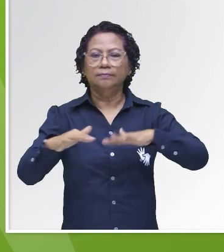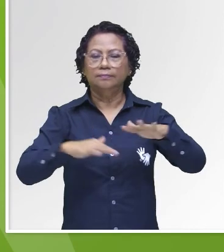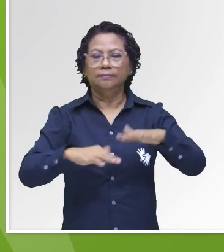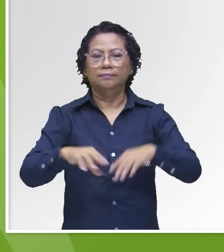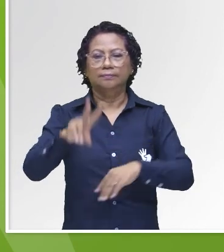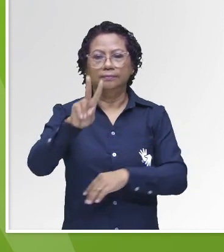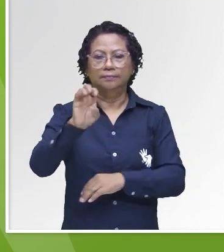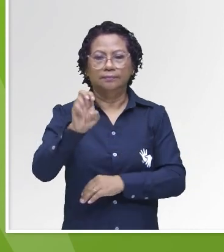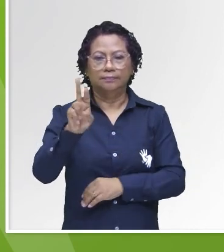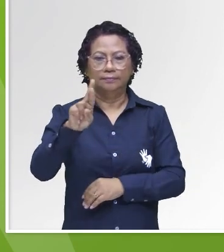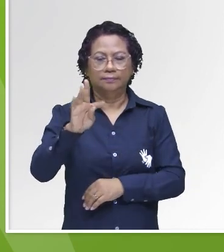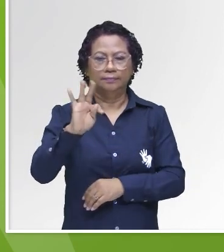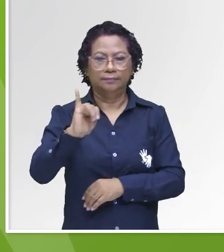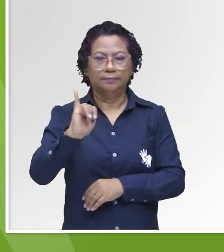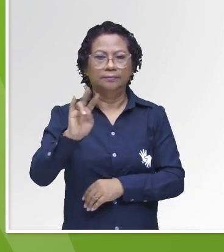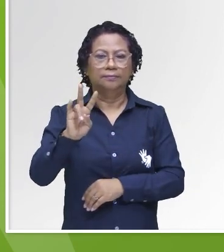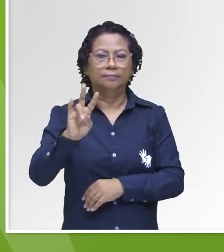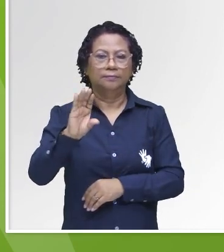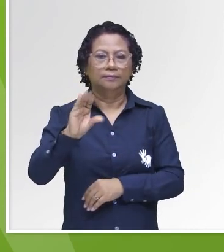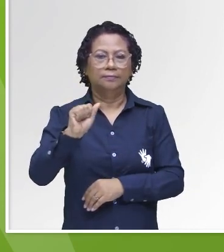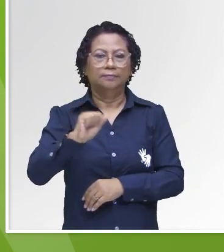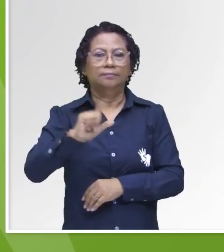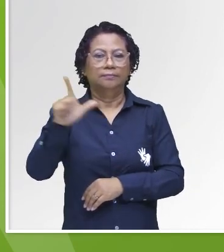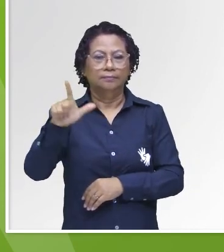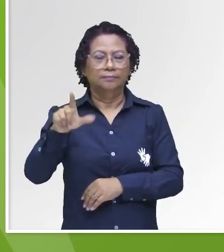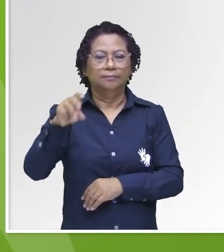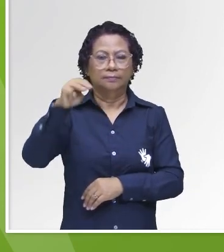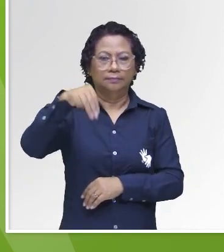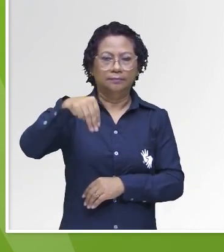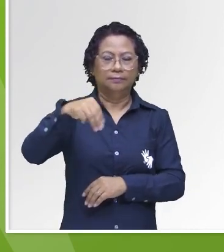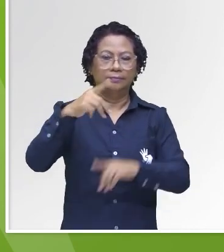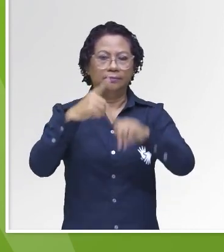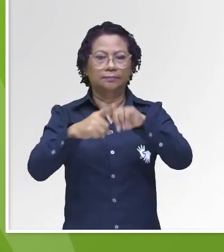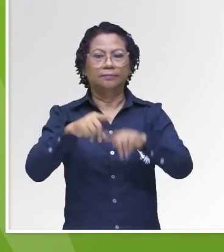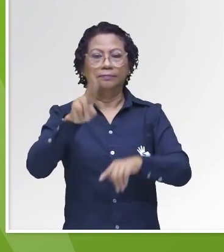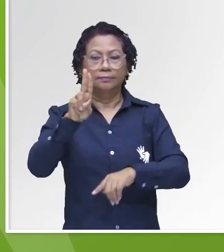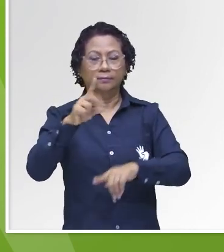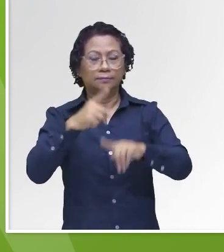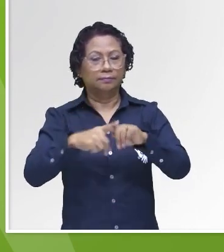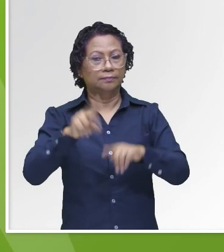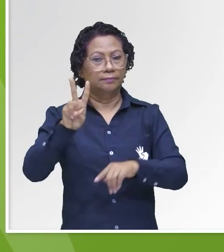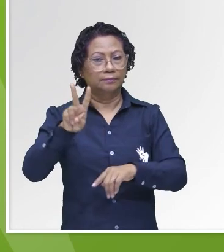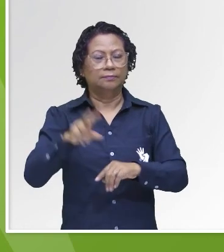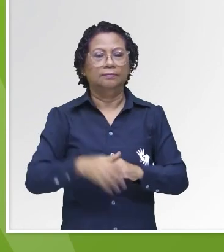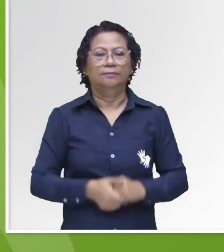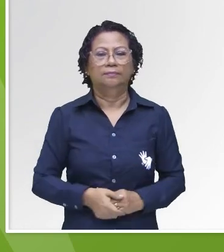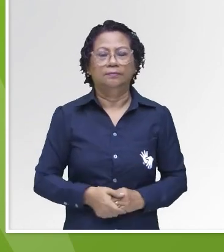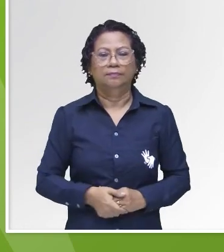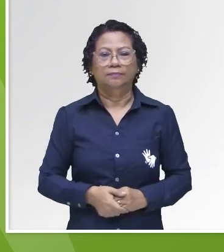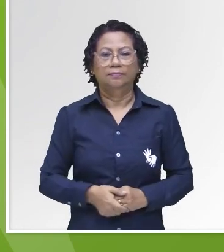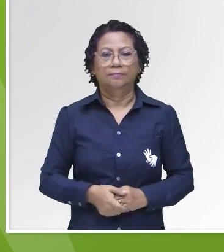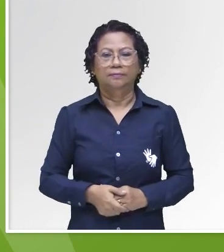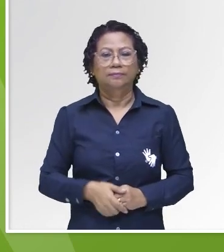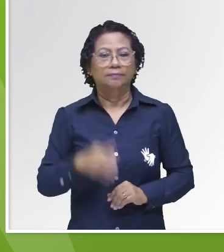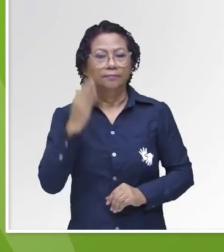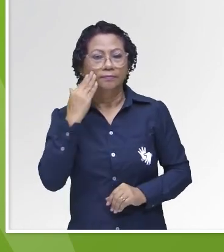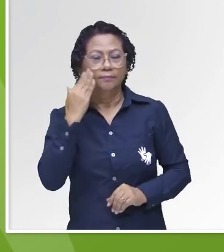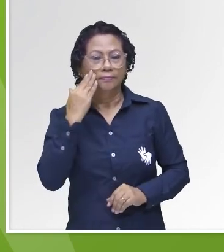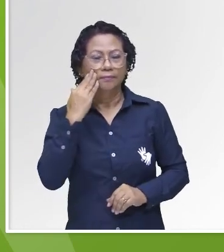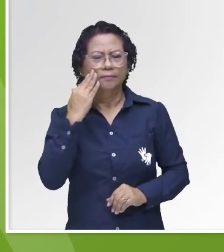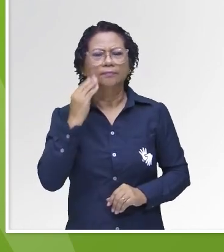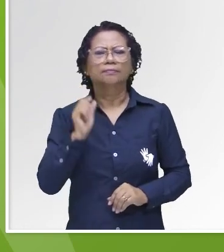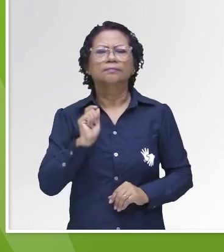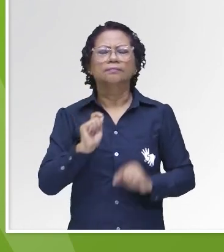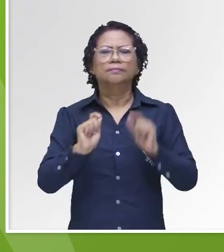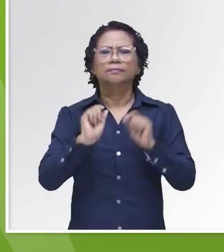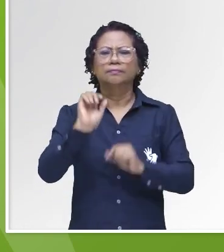uniformemente variado. Vamos ver o que eu falei sobre o alcance, olha. Está aqui, olha. O alcance